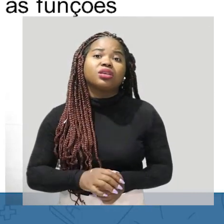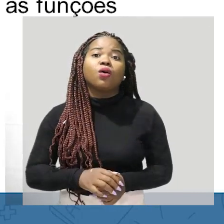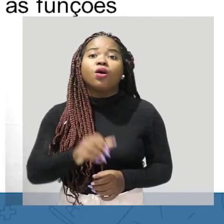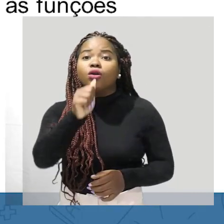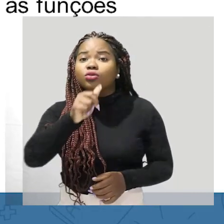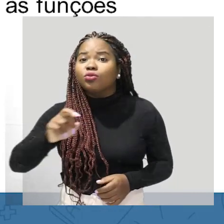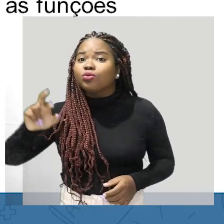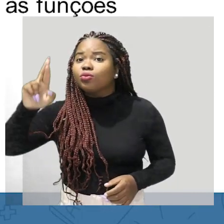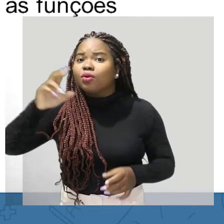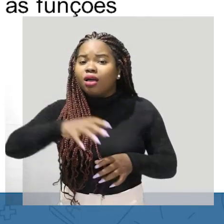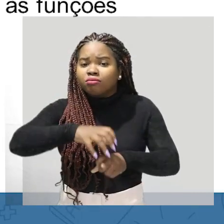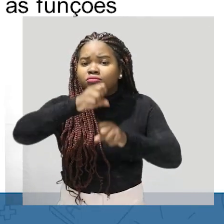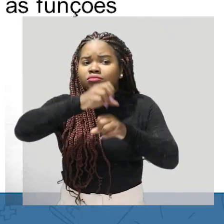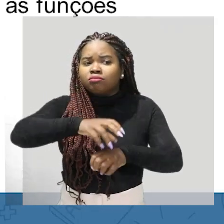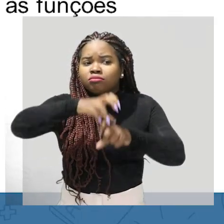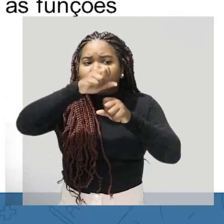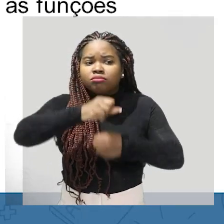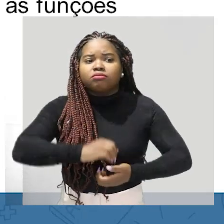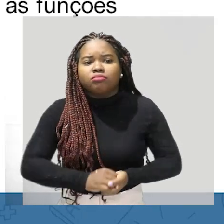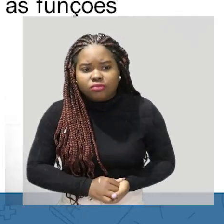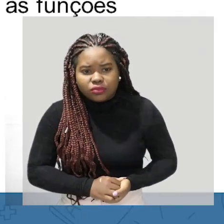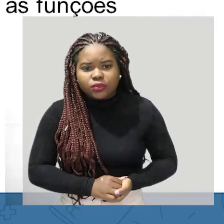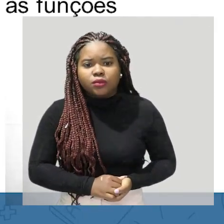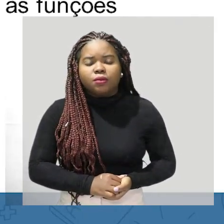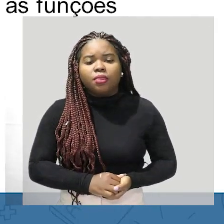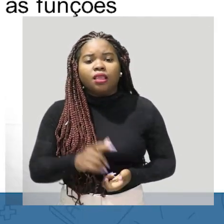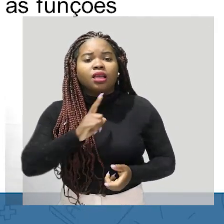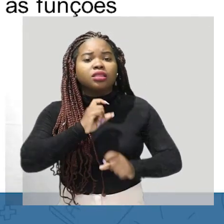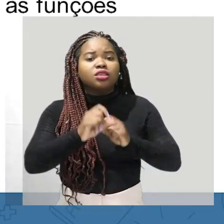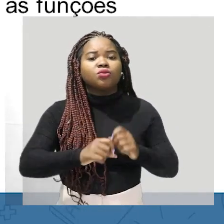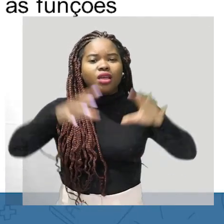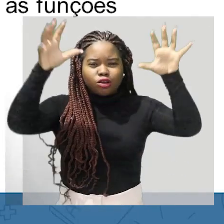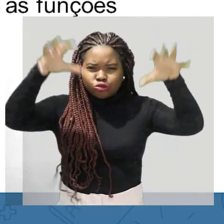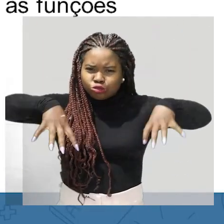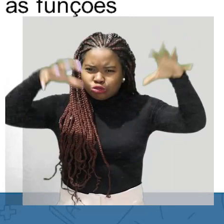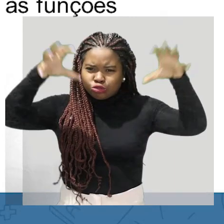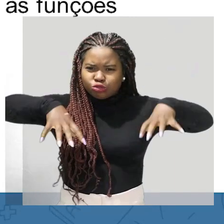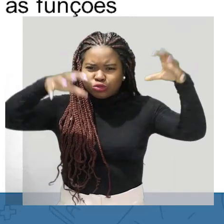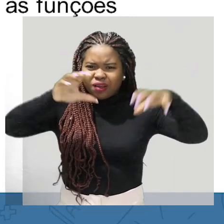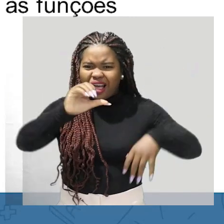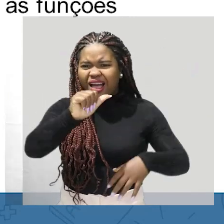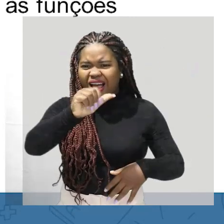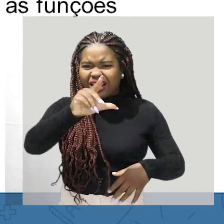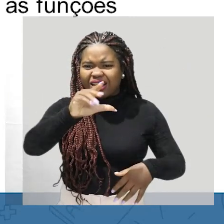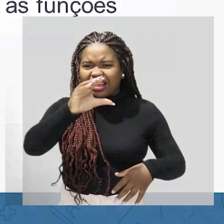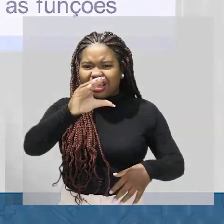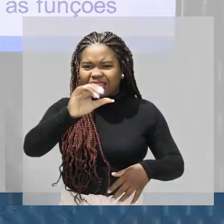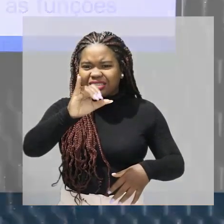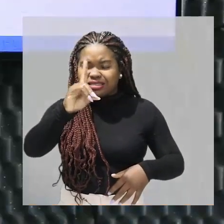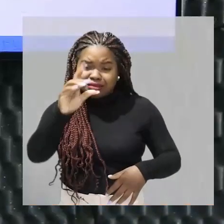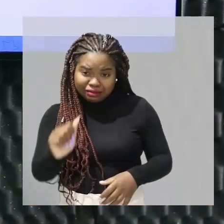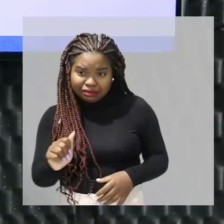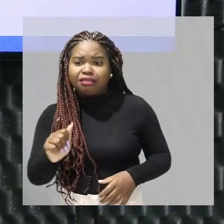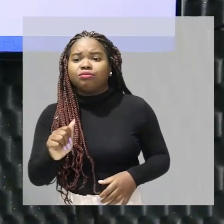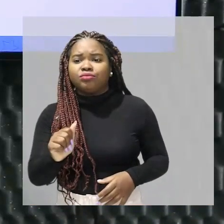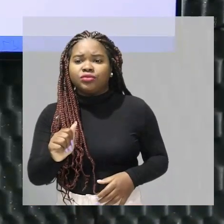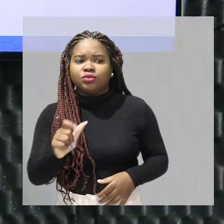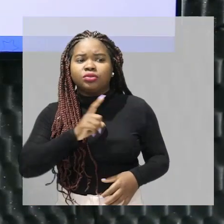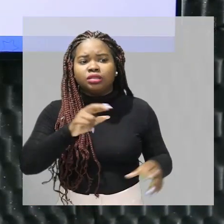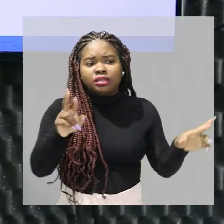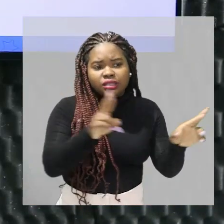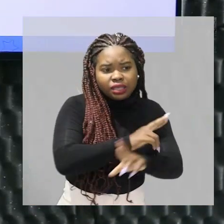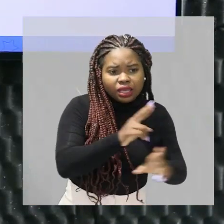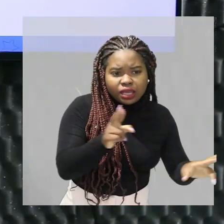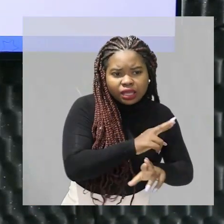os danos provocados, resultam na formação da chuva ácida, quando esses gases reagem com as partículas